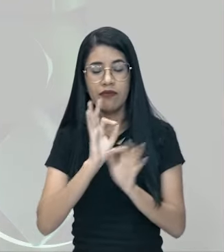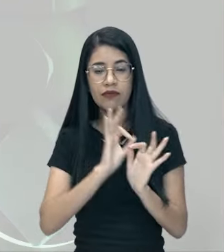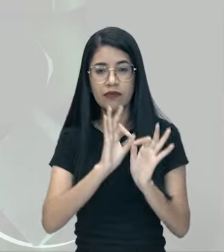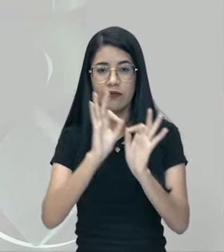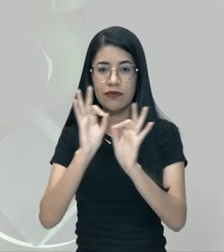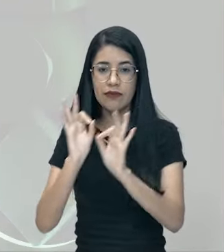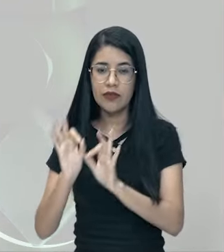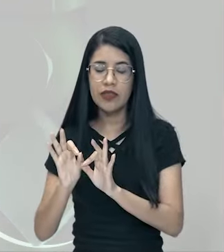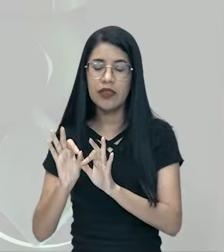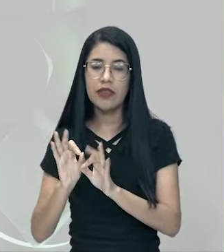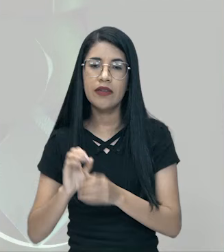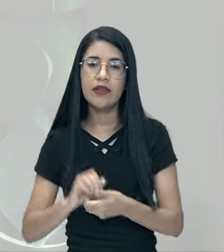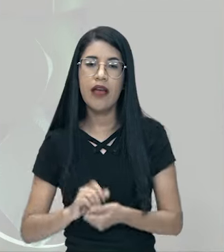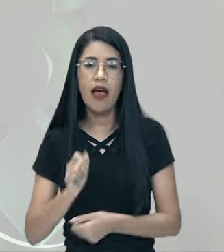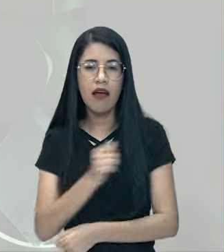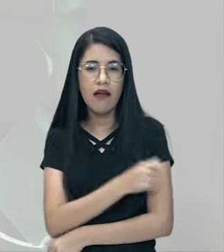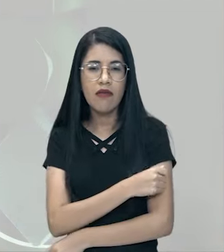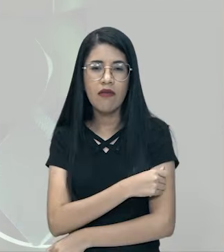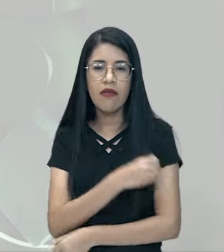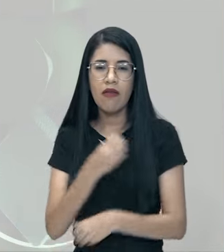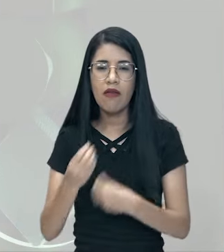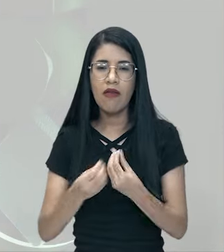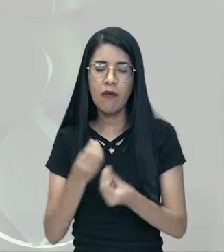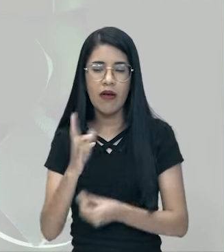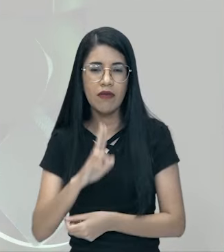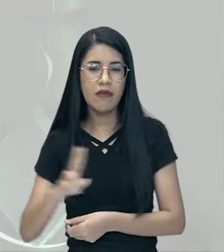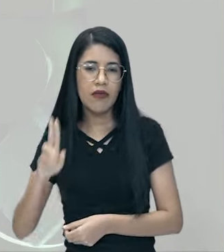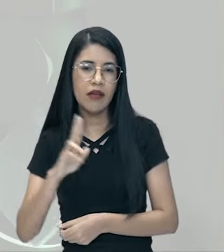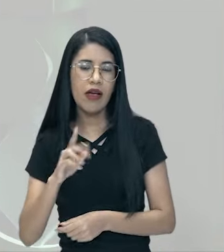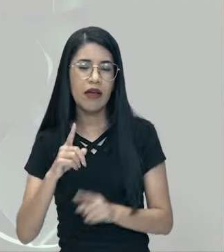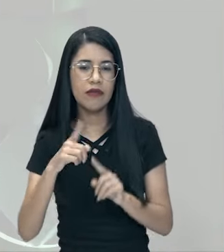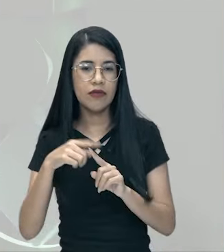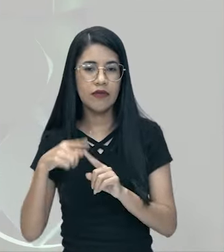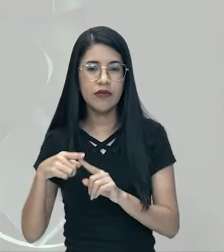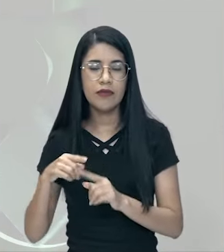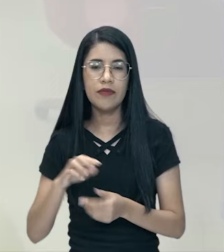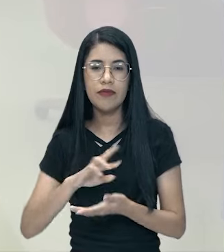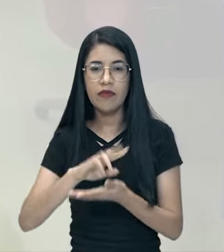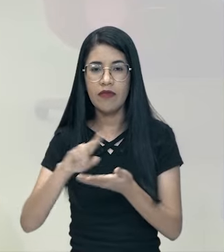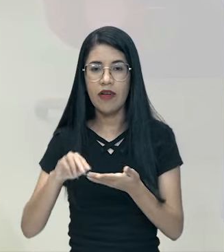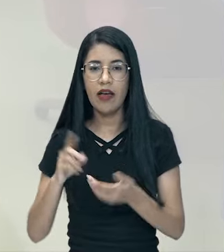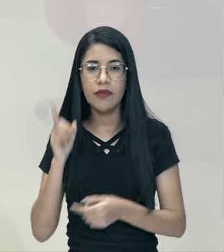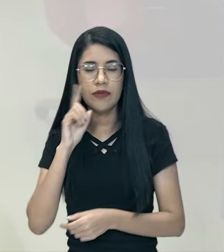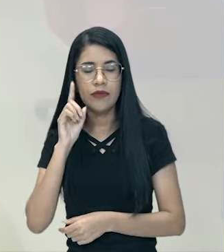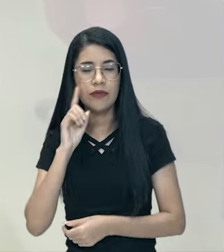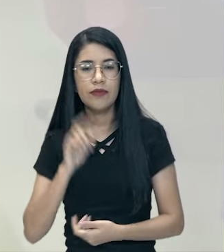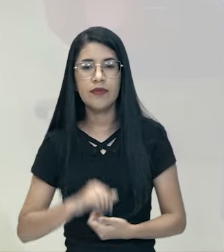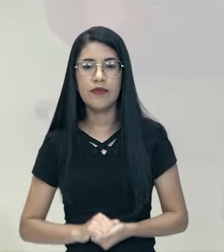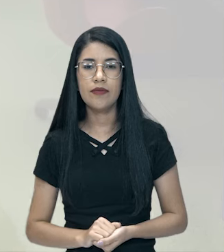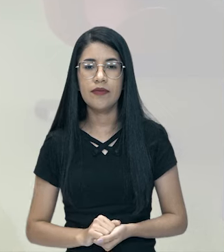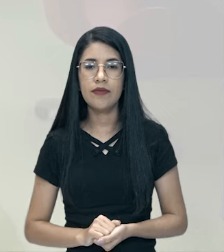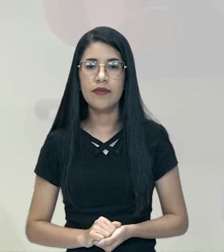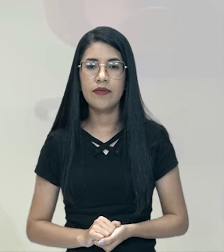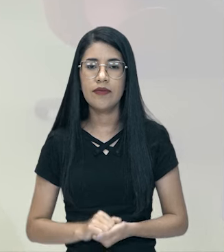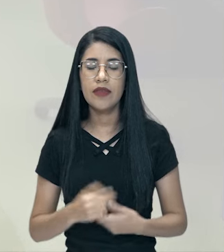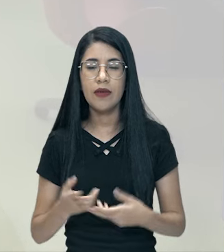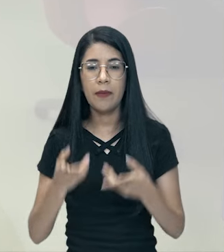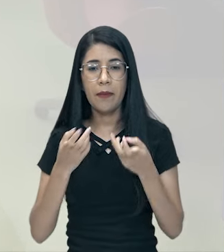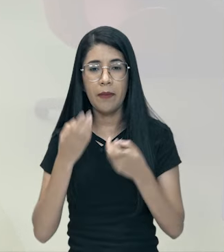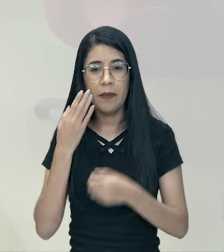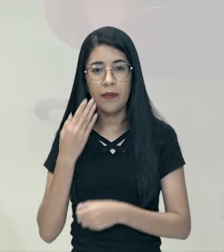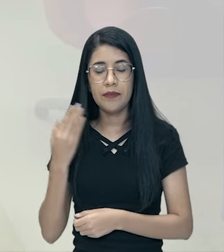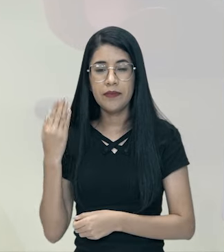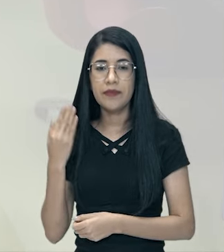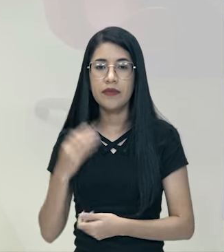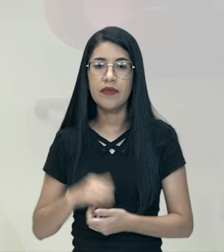a Cecília e as aplicações das ondas no cotidiano. Olha só, vejam aí que